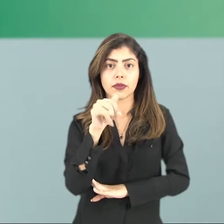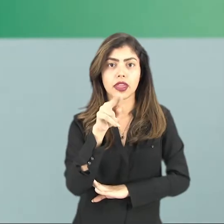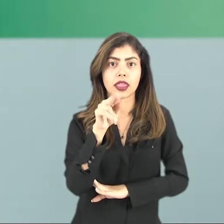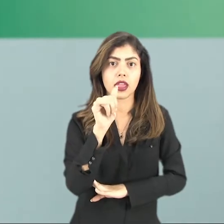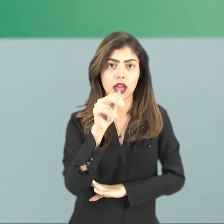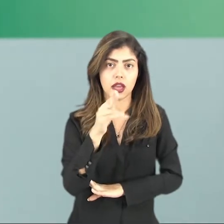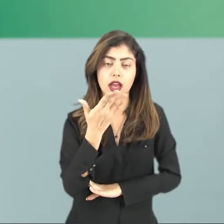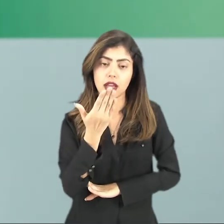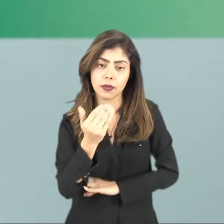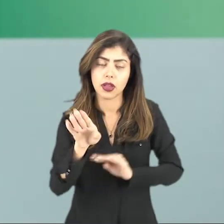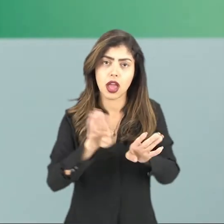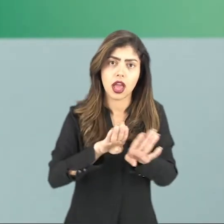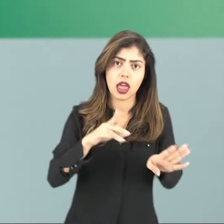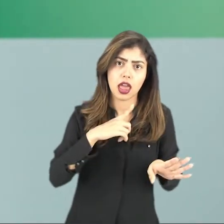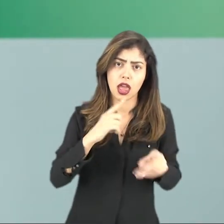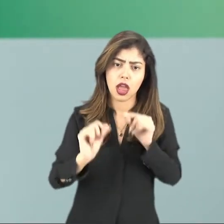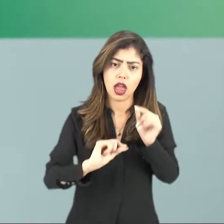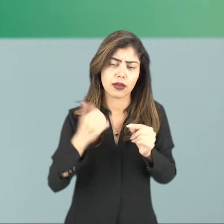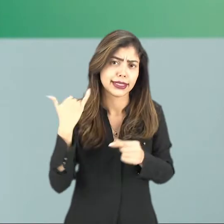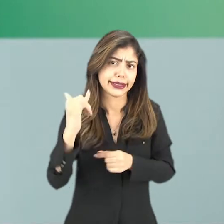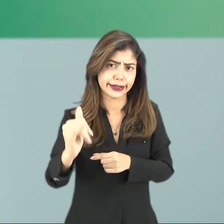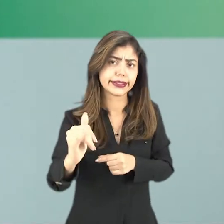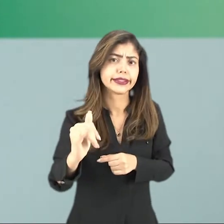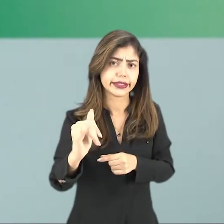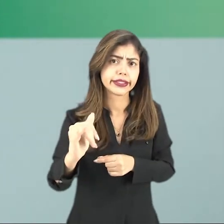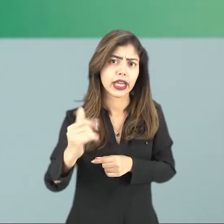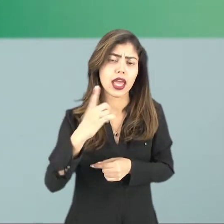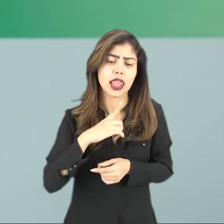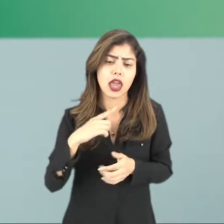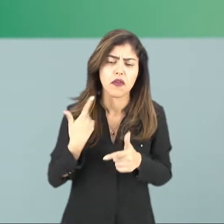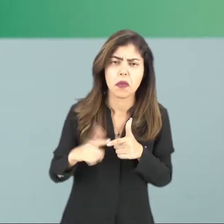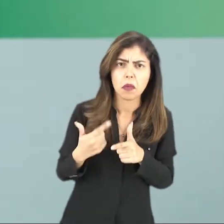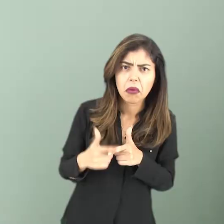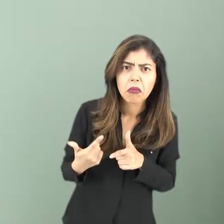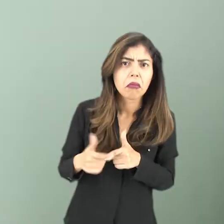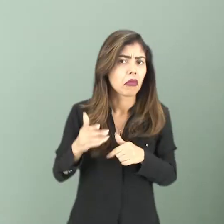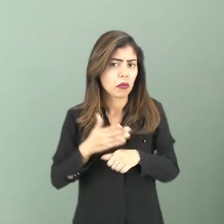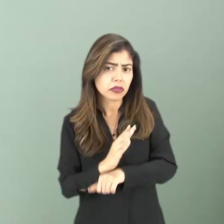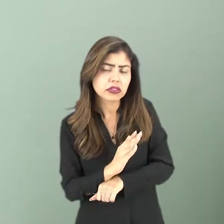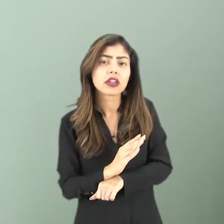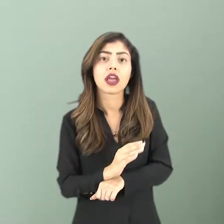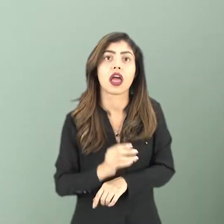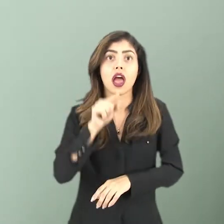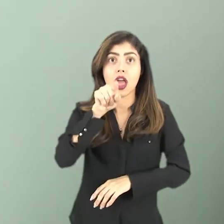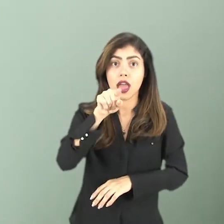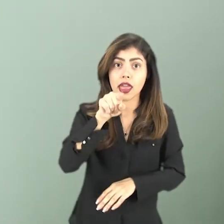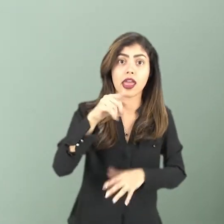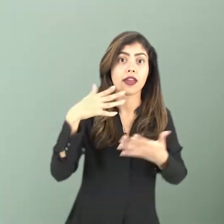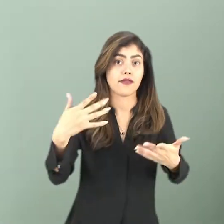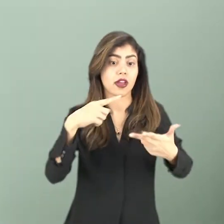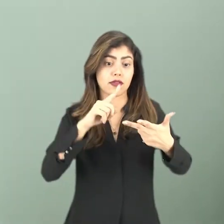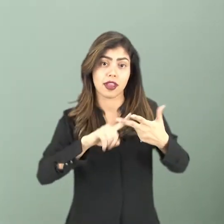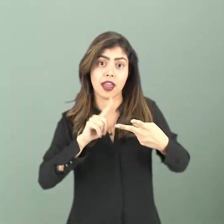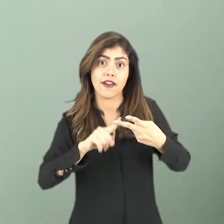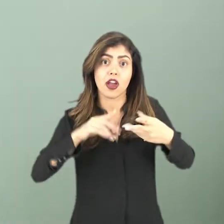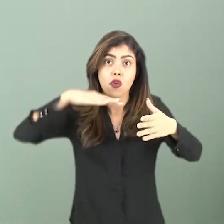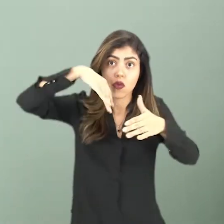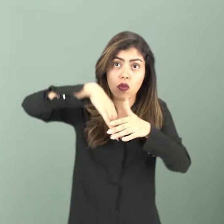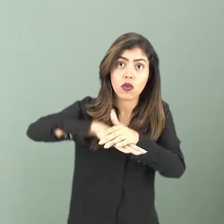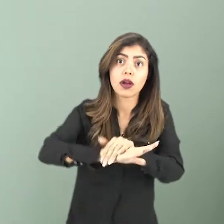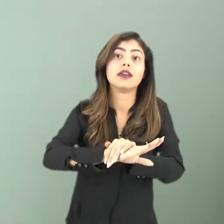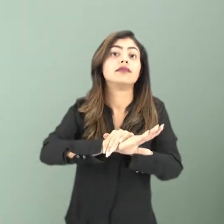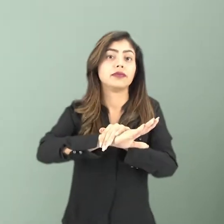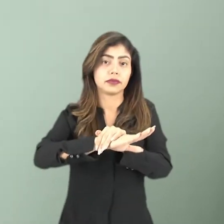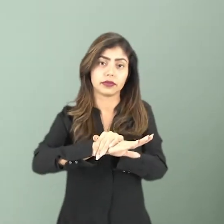alguma desestabilizou esse sistema, houve uma falha na passagem de energia, então o capacitor ele é um elemento que ele guarda, digamos,